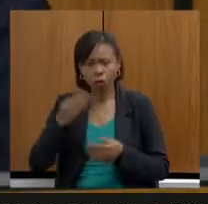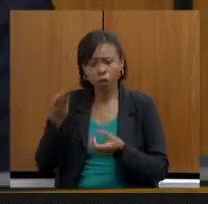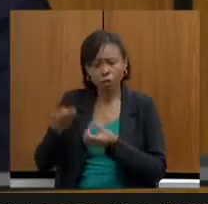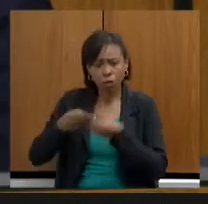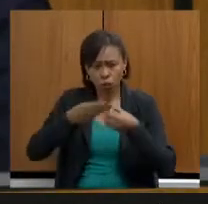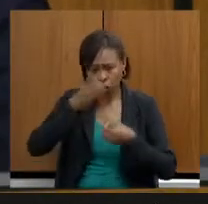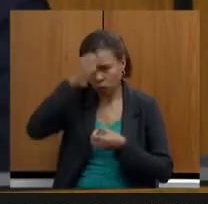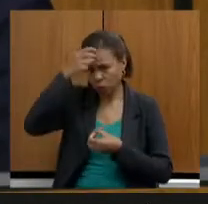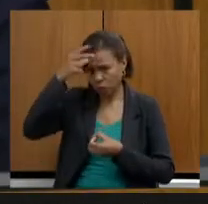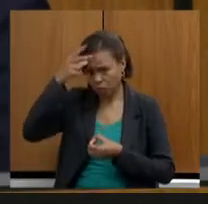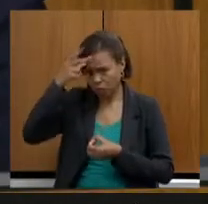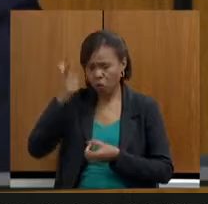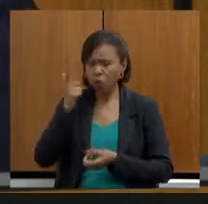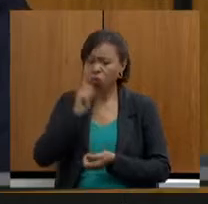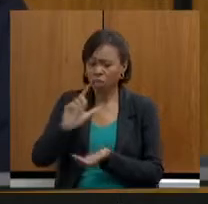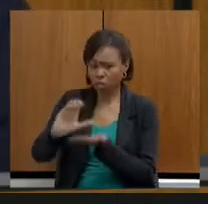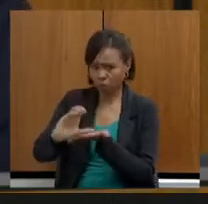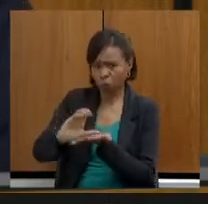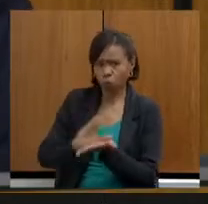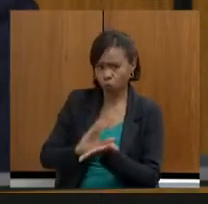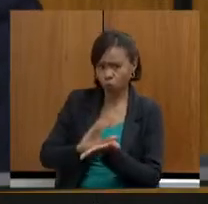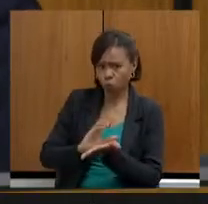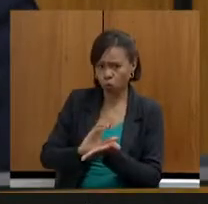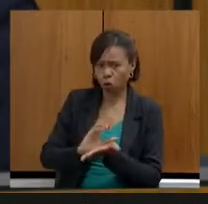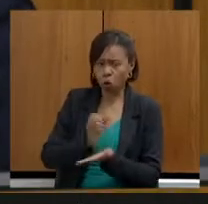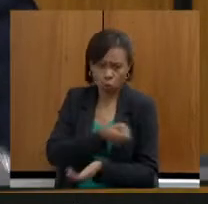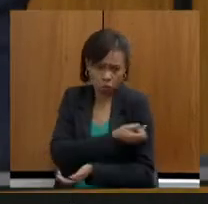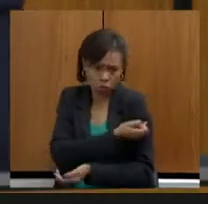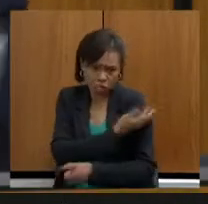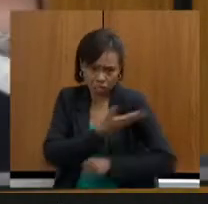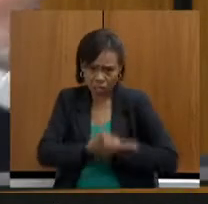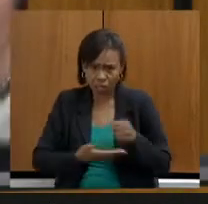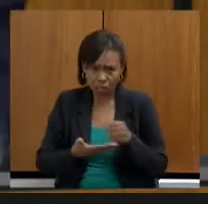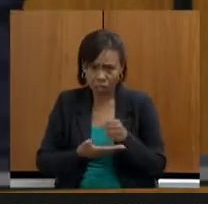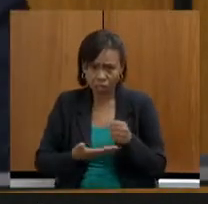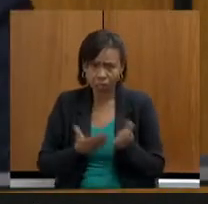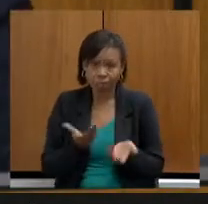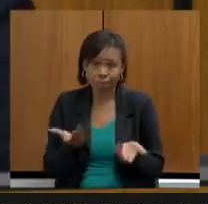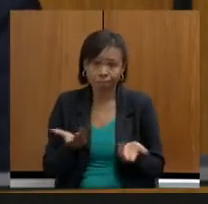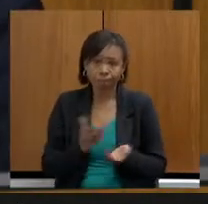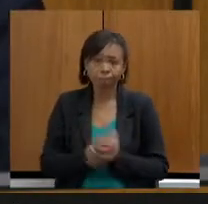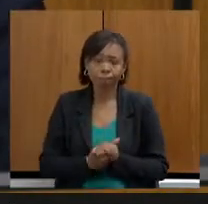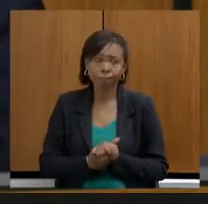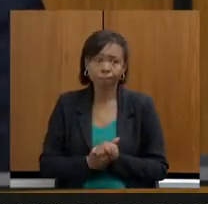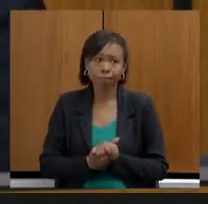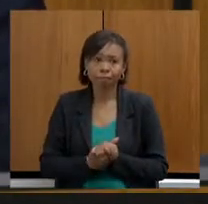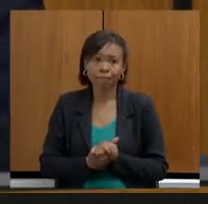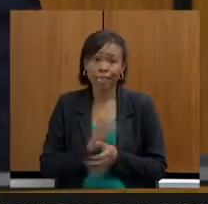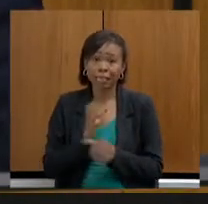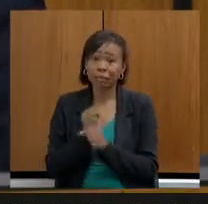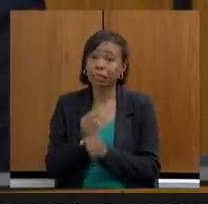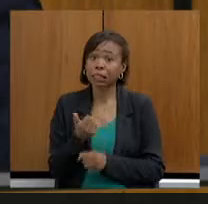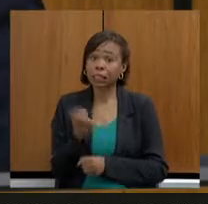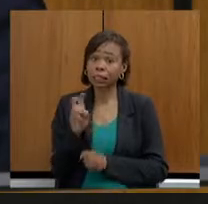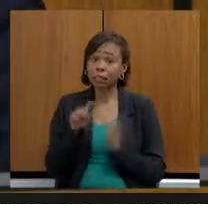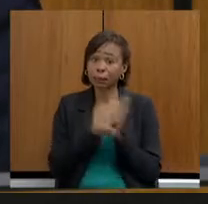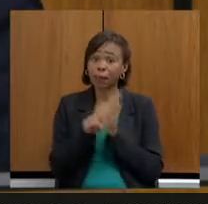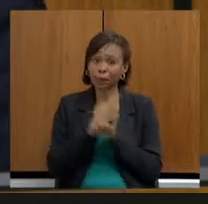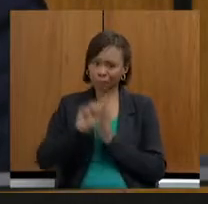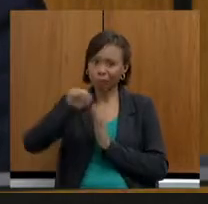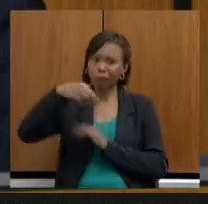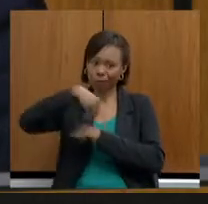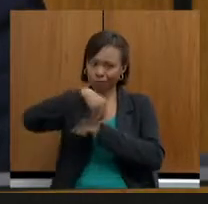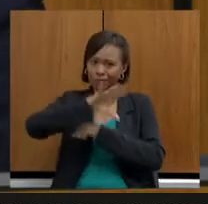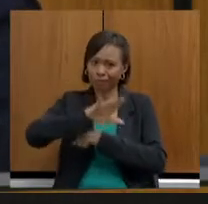suportar o recebimento dos anos iniciais última pergunta te amo 15 aqui depois eu posso passar